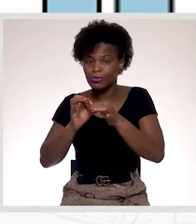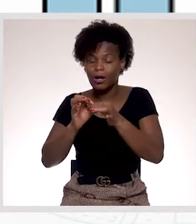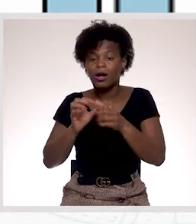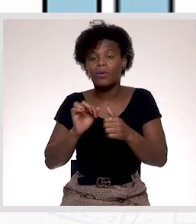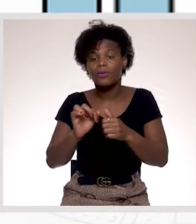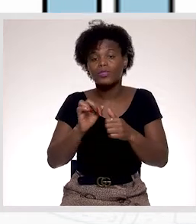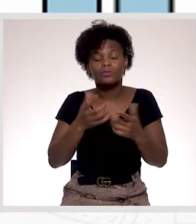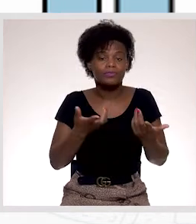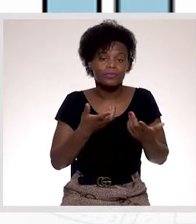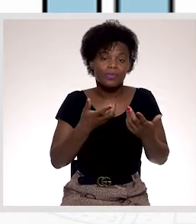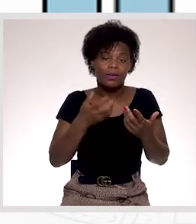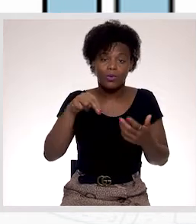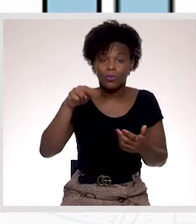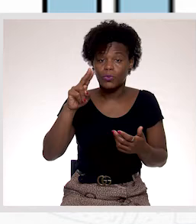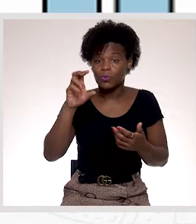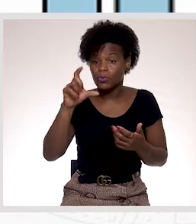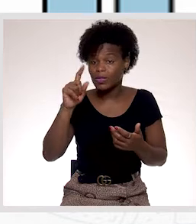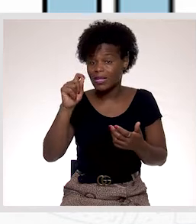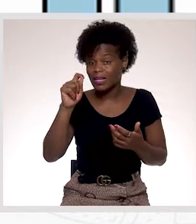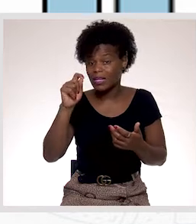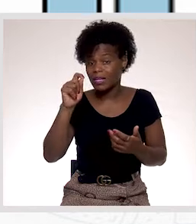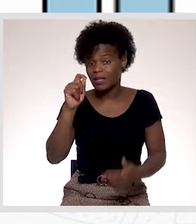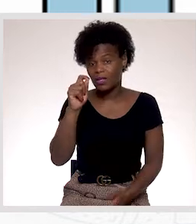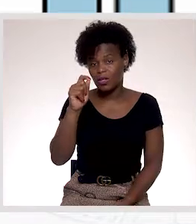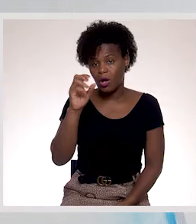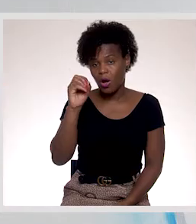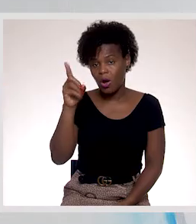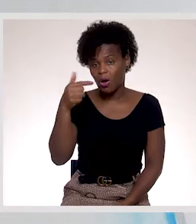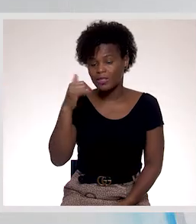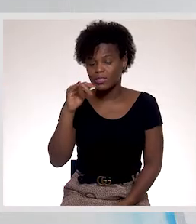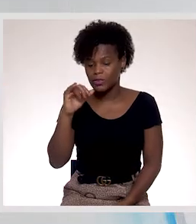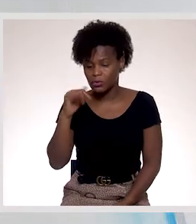dos nucleótidos persistentes no citoplasma. Ou seja, o que é que nós temos